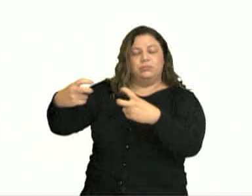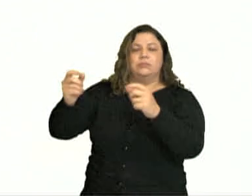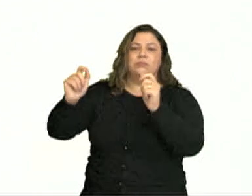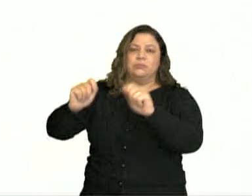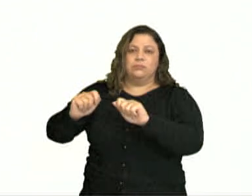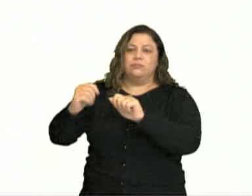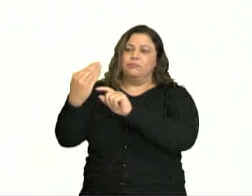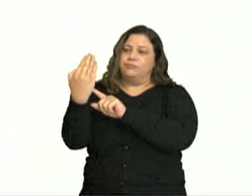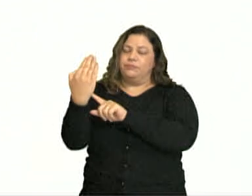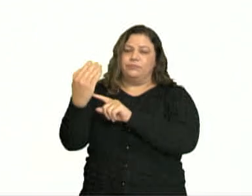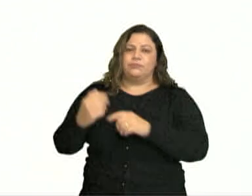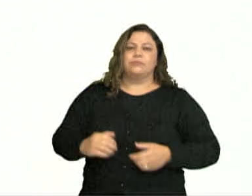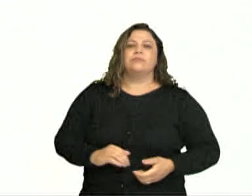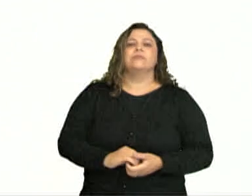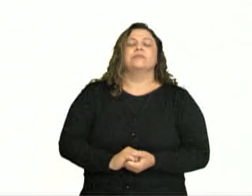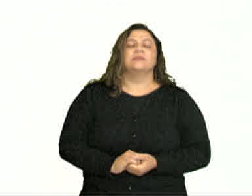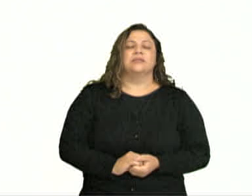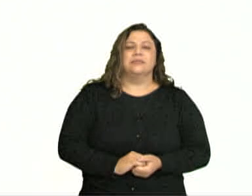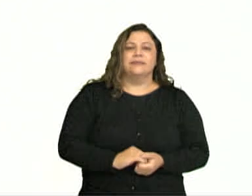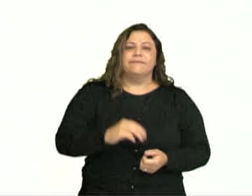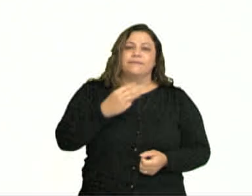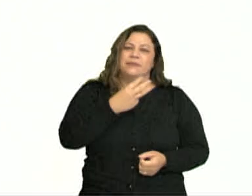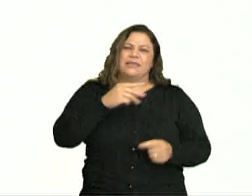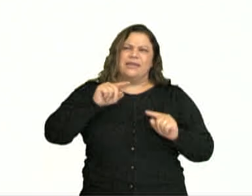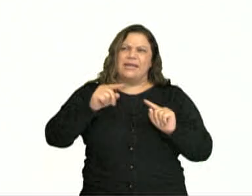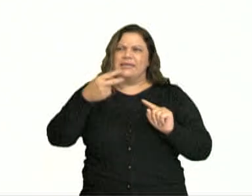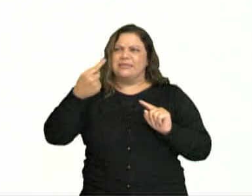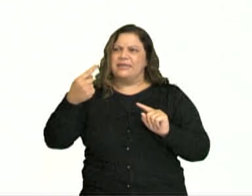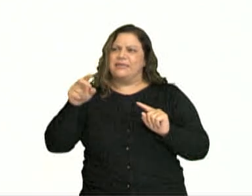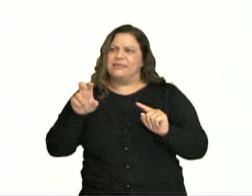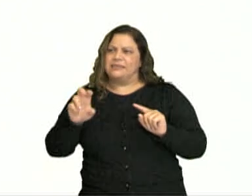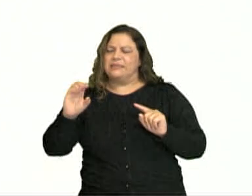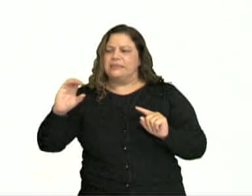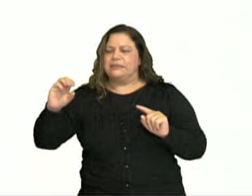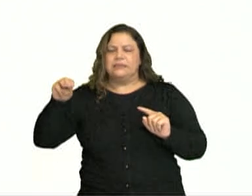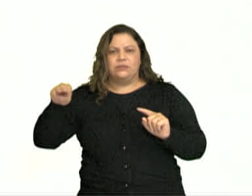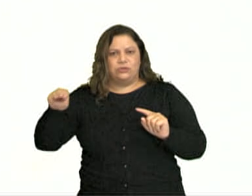uma distância de 3 a 15 centímetros para funcionar de forma adequada.